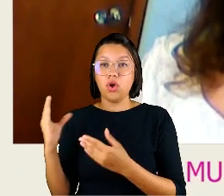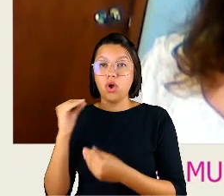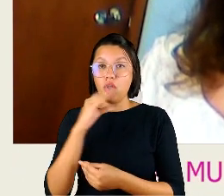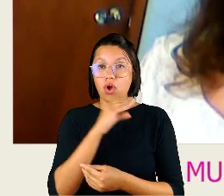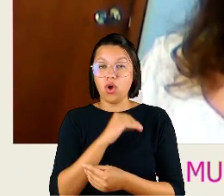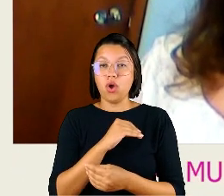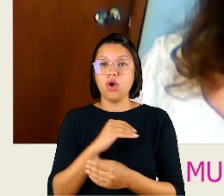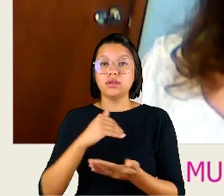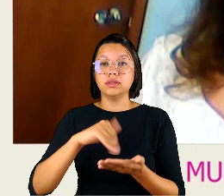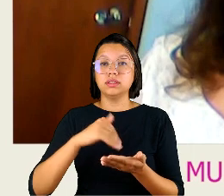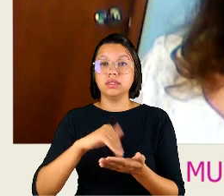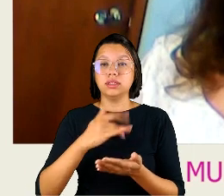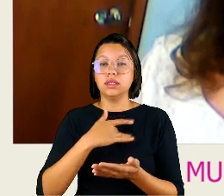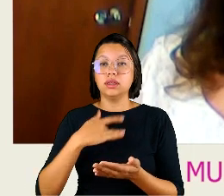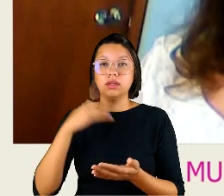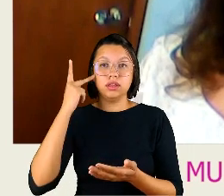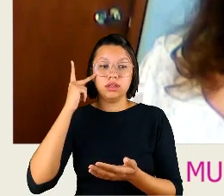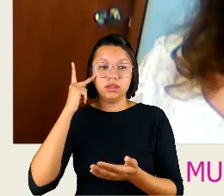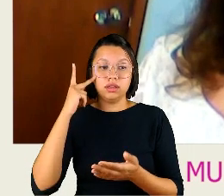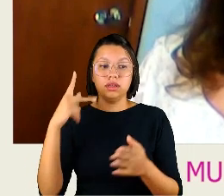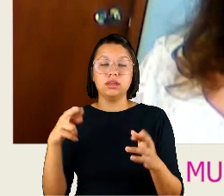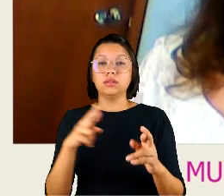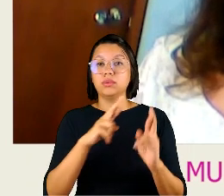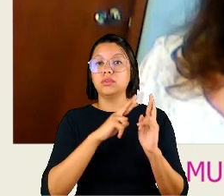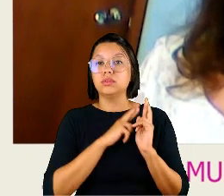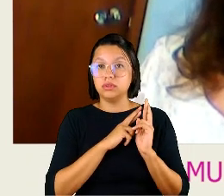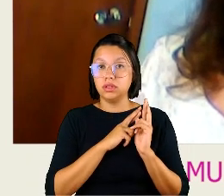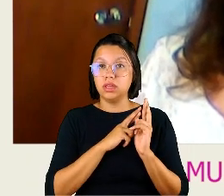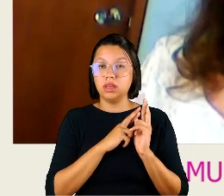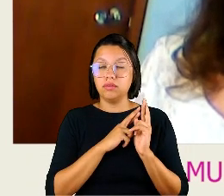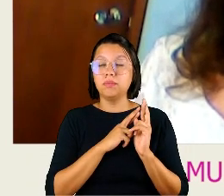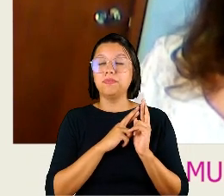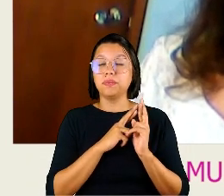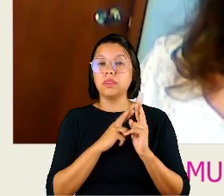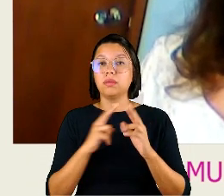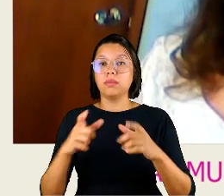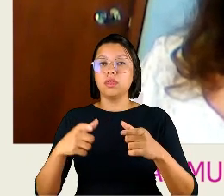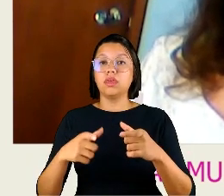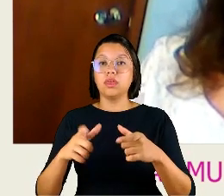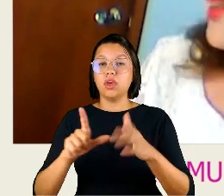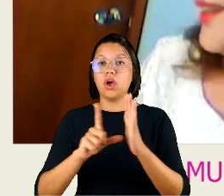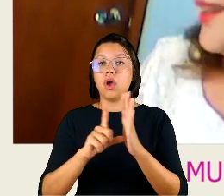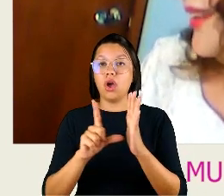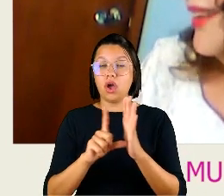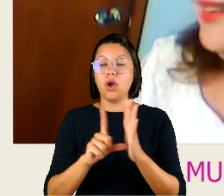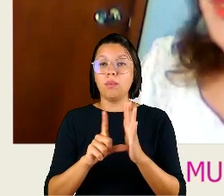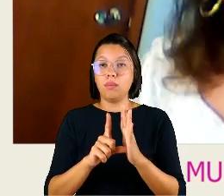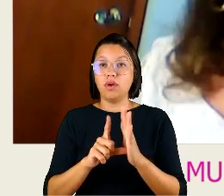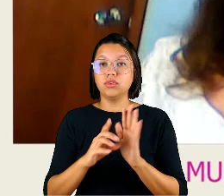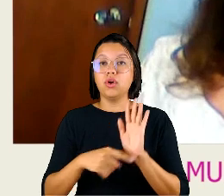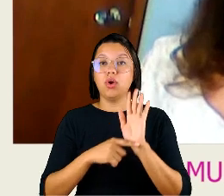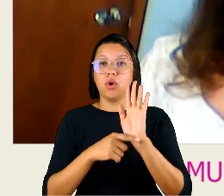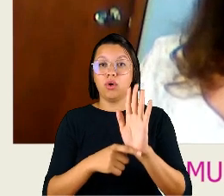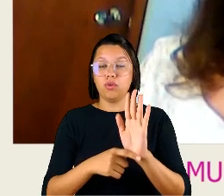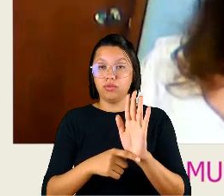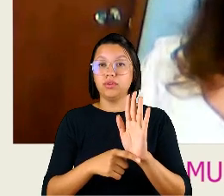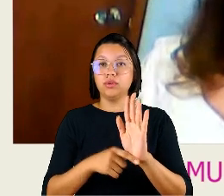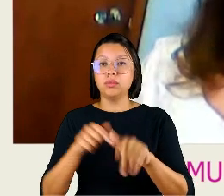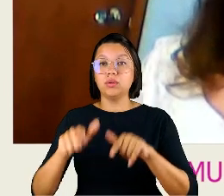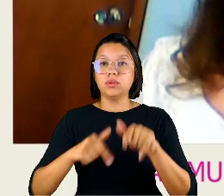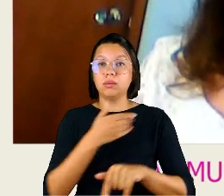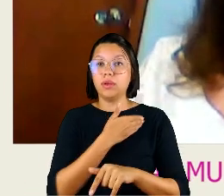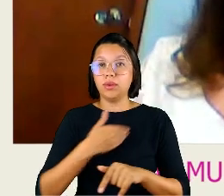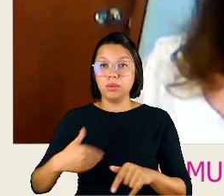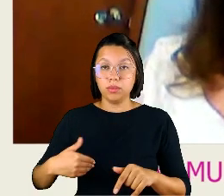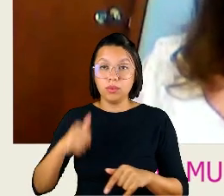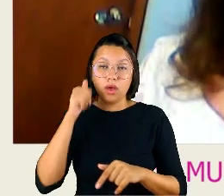de São Paulo, responsável pelo ambulatório Sábado Sem Barreiras, primeiro ambulatório oferecido pelo Serviço Público para atendimento a